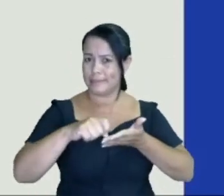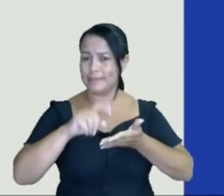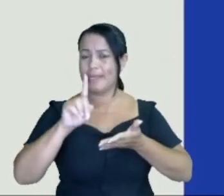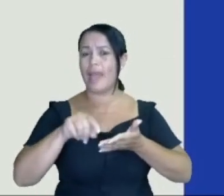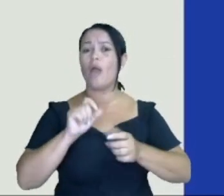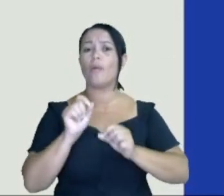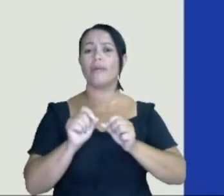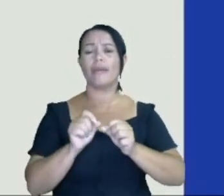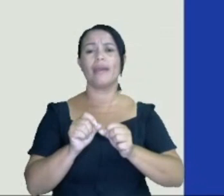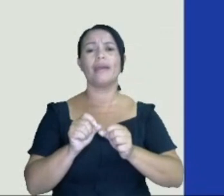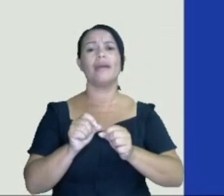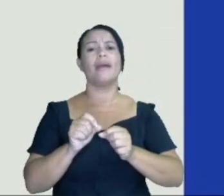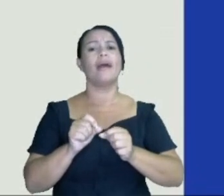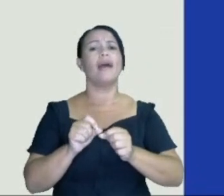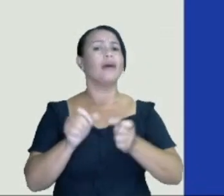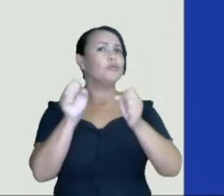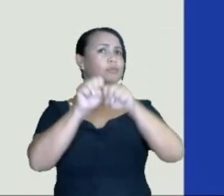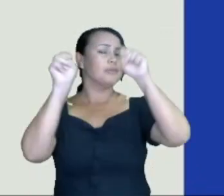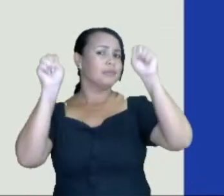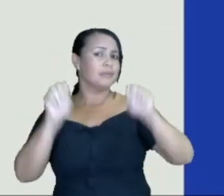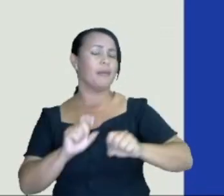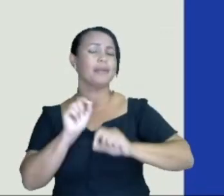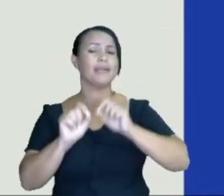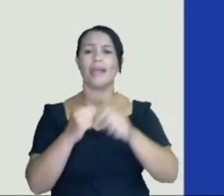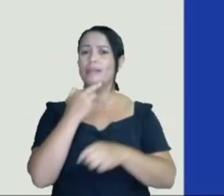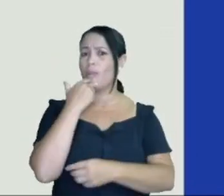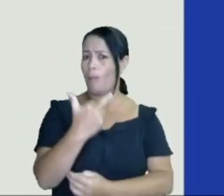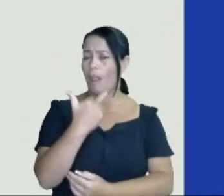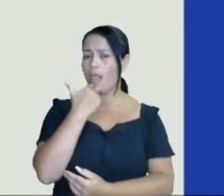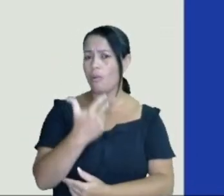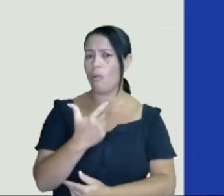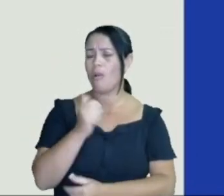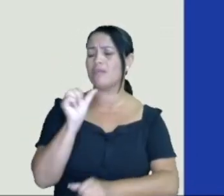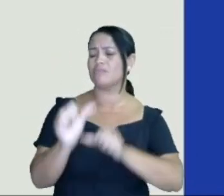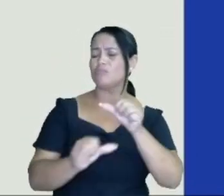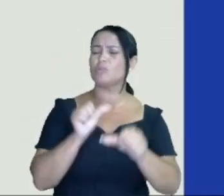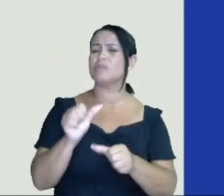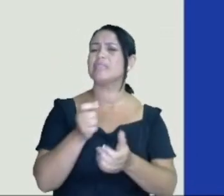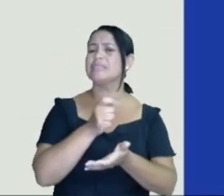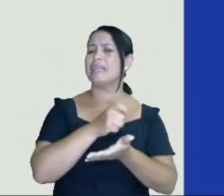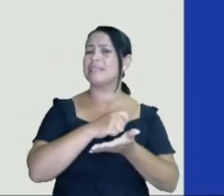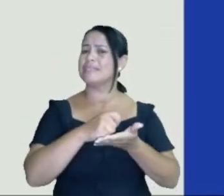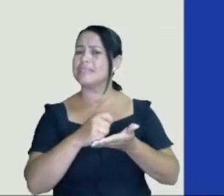no sistema ortográfico de uma língua. O que é que houve-se?